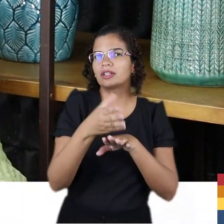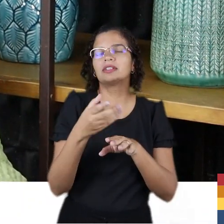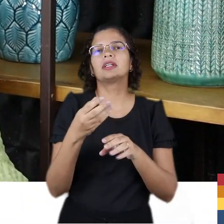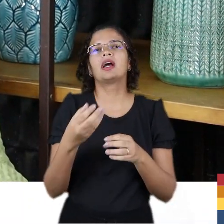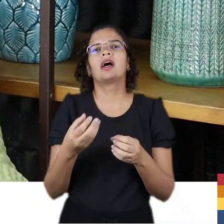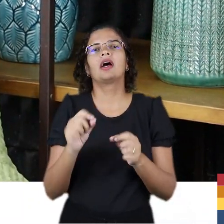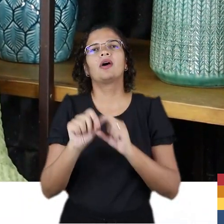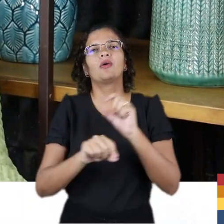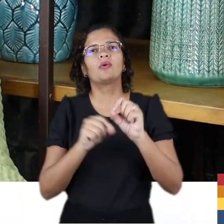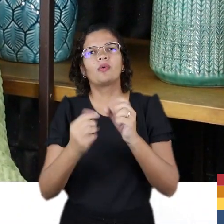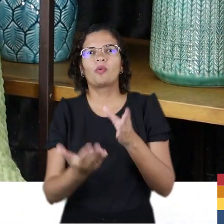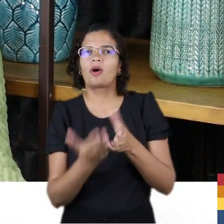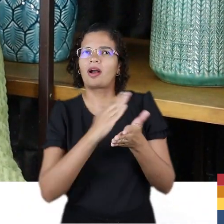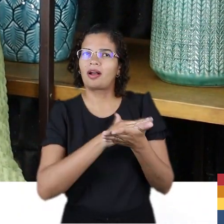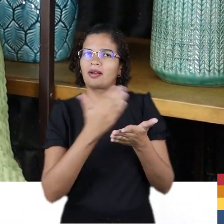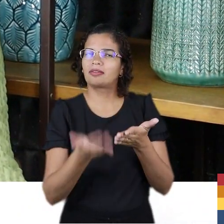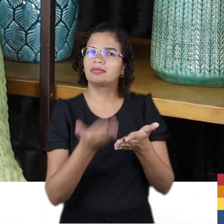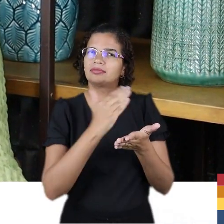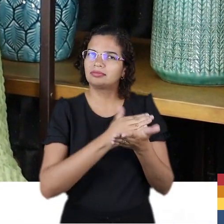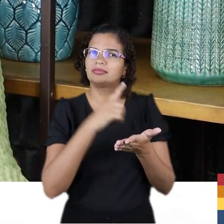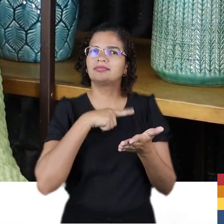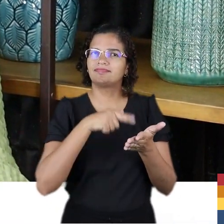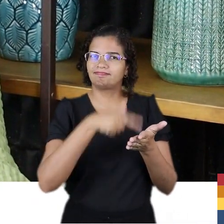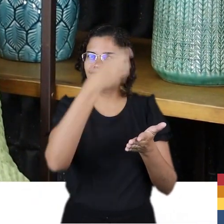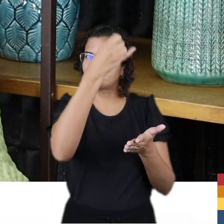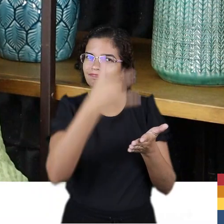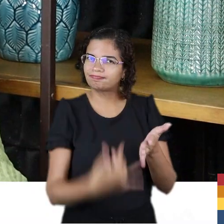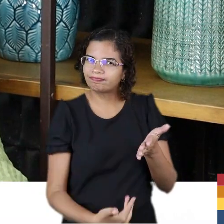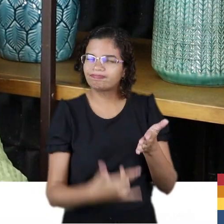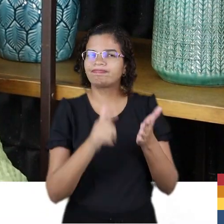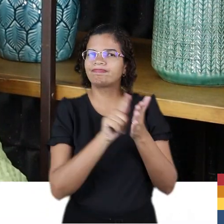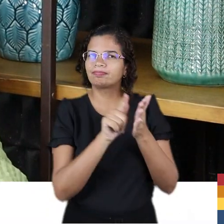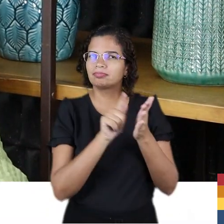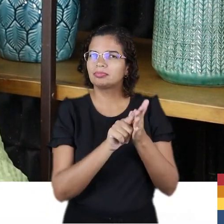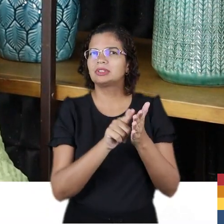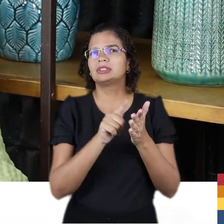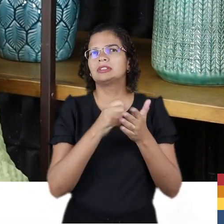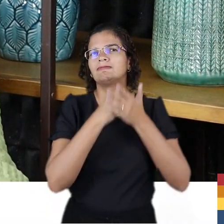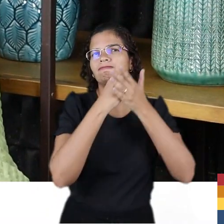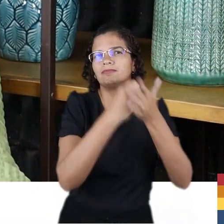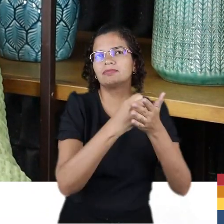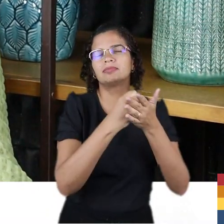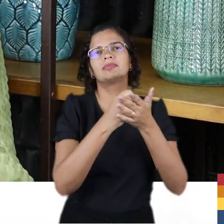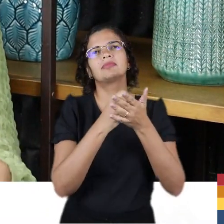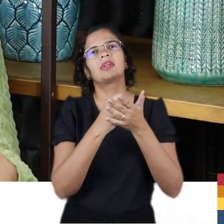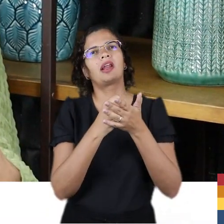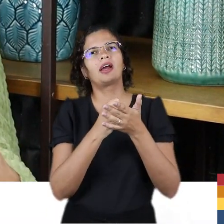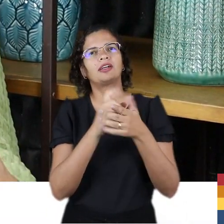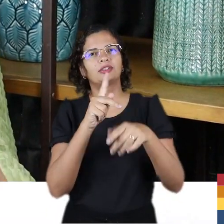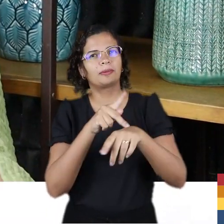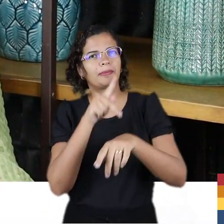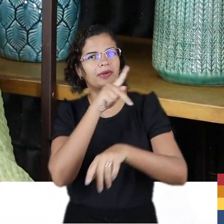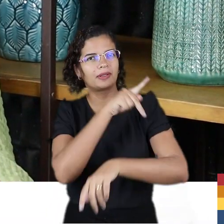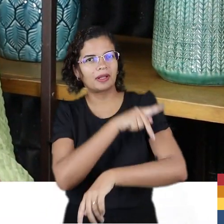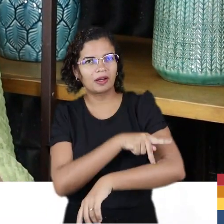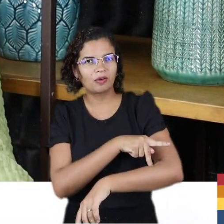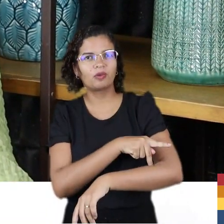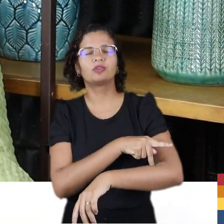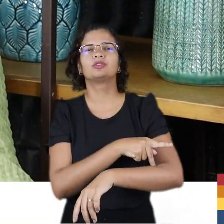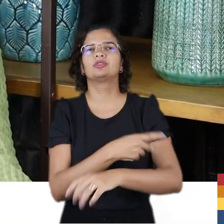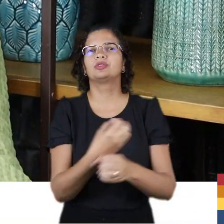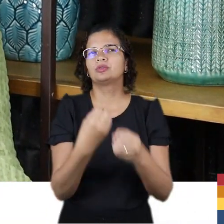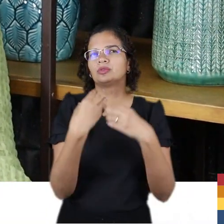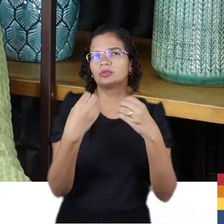observar aí a capa, né, ele vem, né, como material de apoio, complementar, criando uma execução curricular